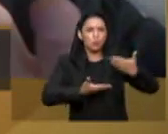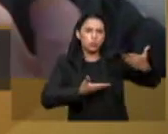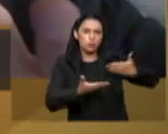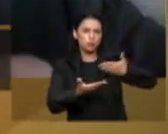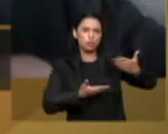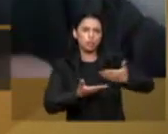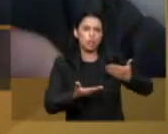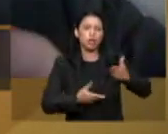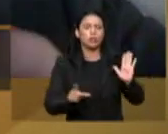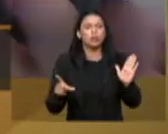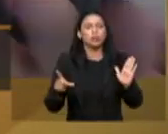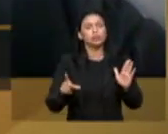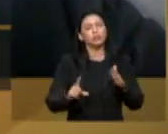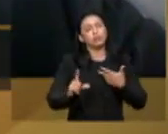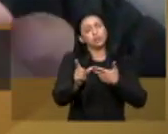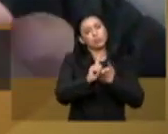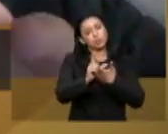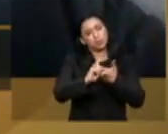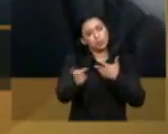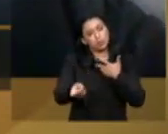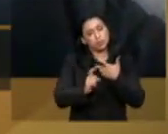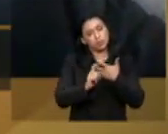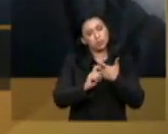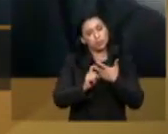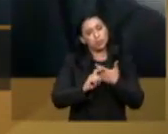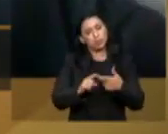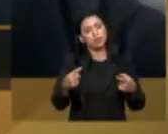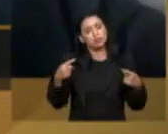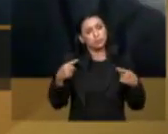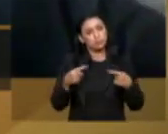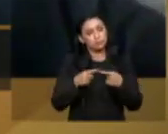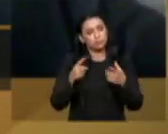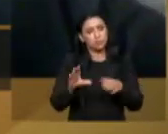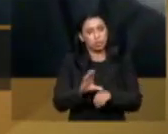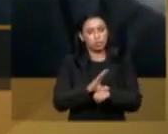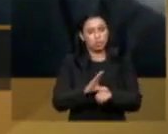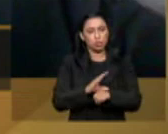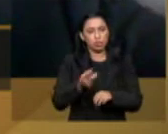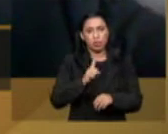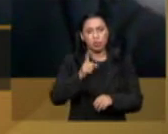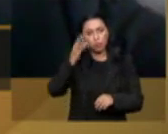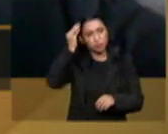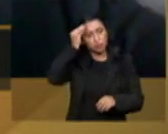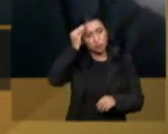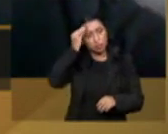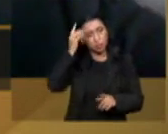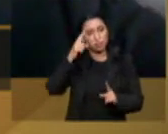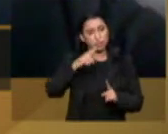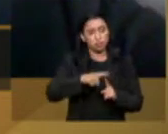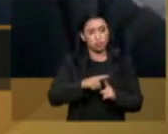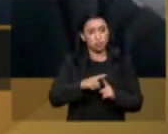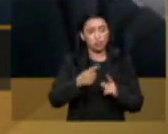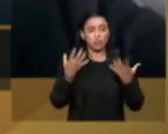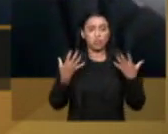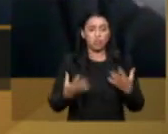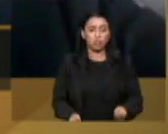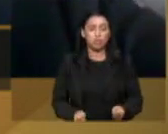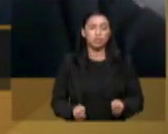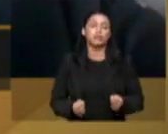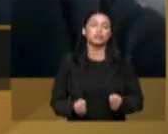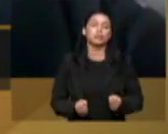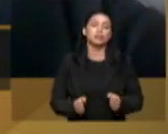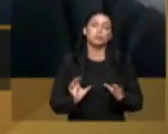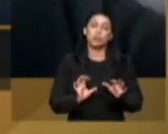entre Legislativo e Executivo na nossa Constituição não entende que esse tipo de concessão,